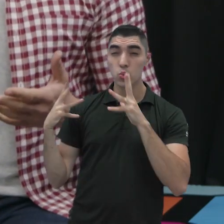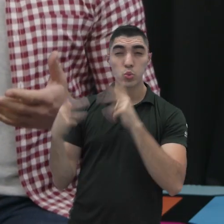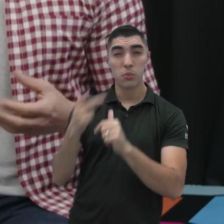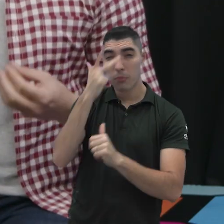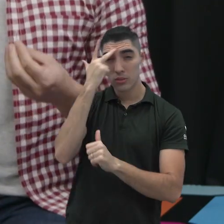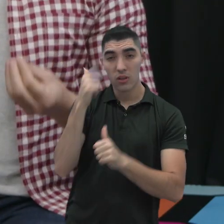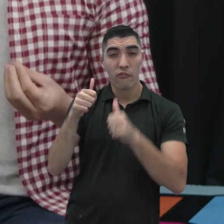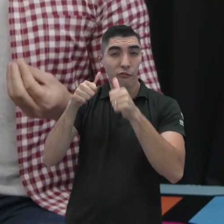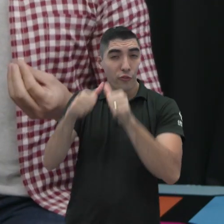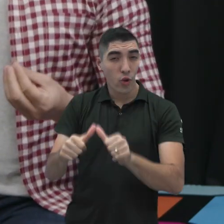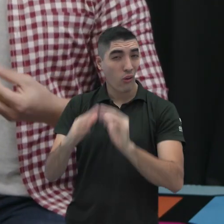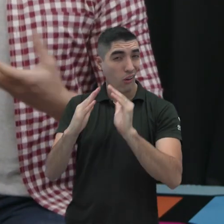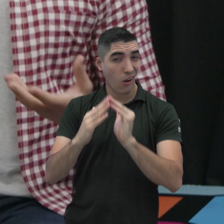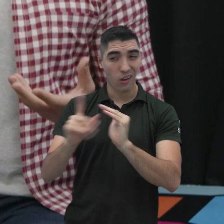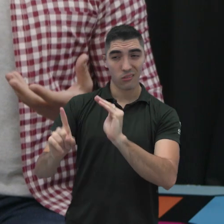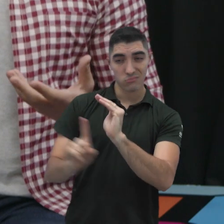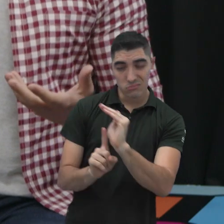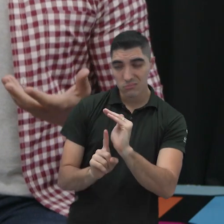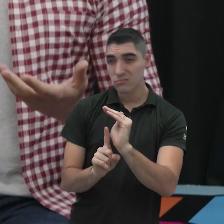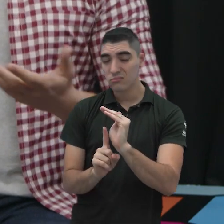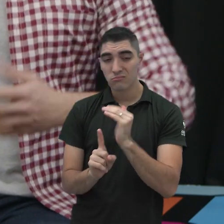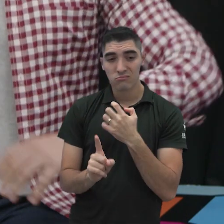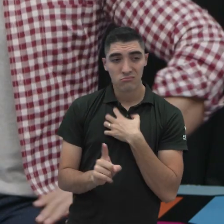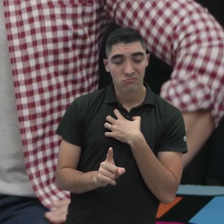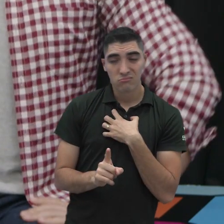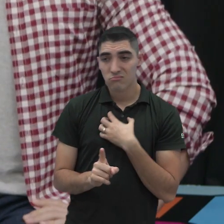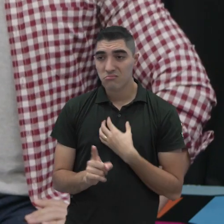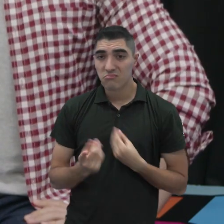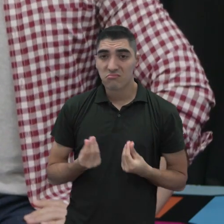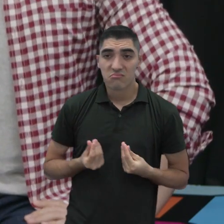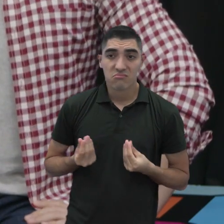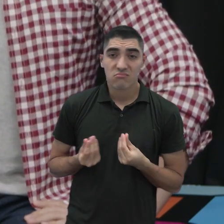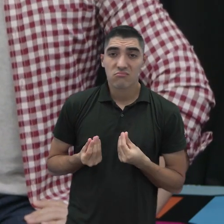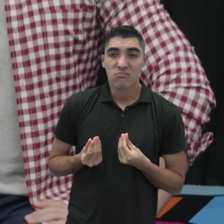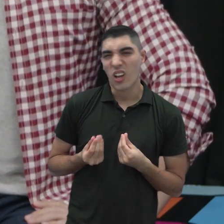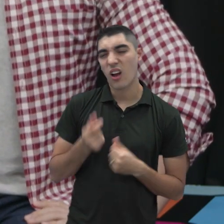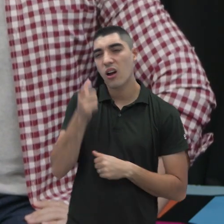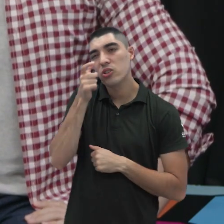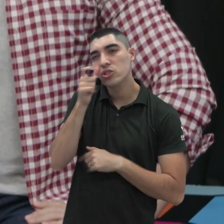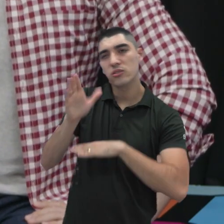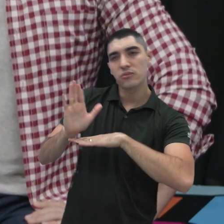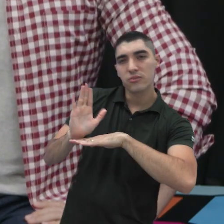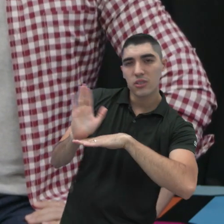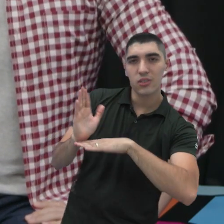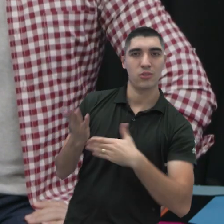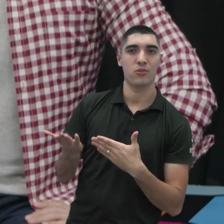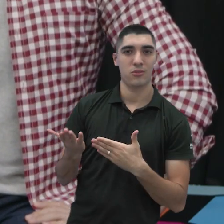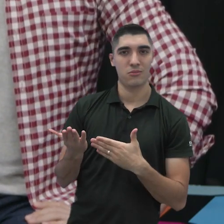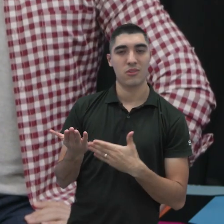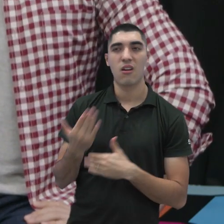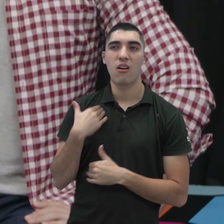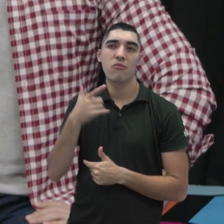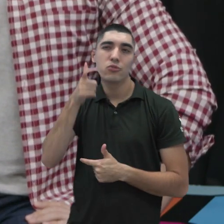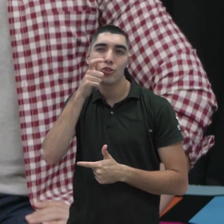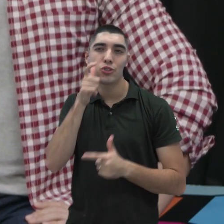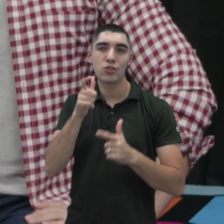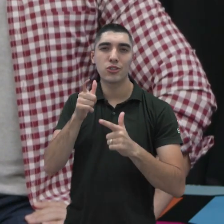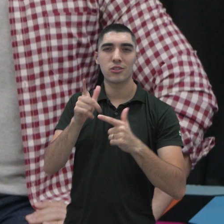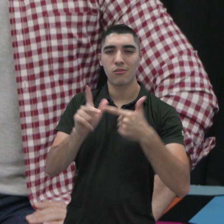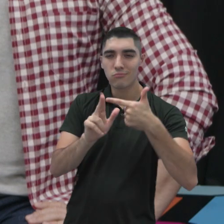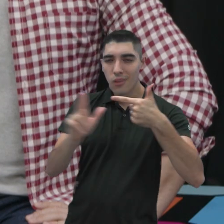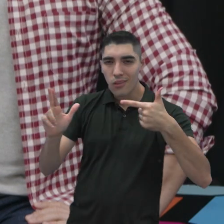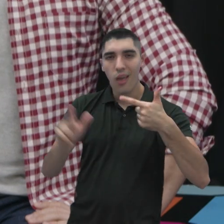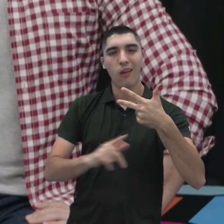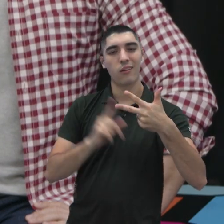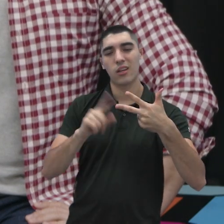tempo por uma necessidade imensa. E aí, o que a gente fazia? Assistia um filminho, não é? Ia ver uma série, escutava